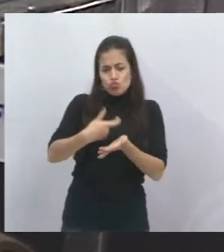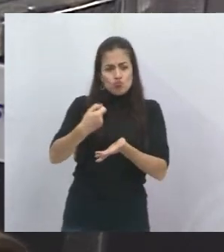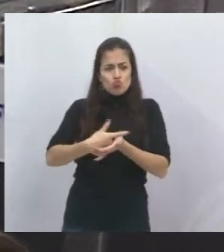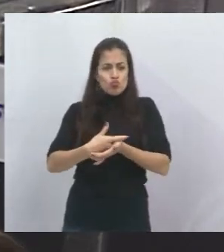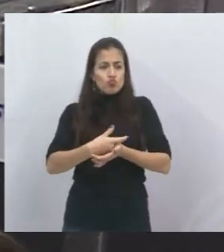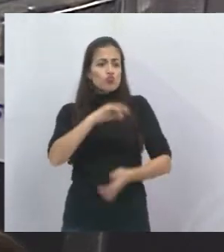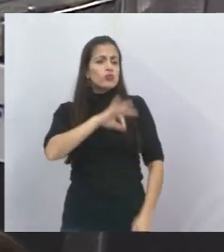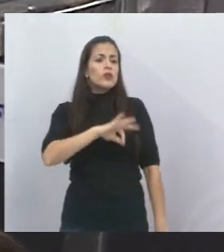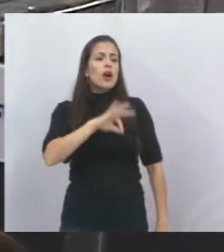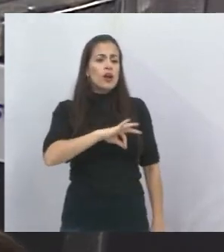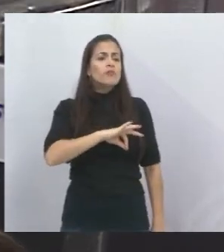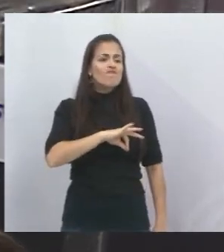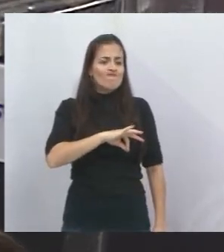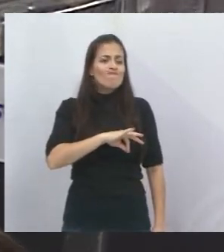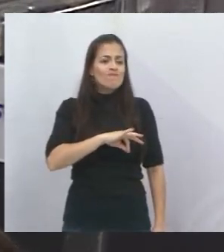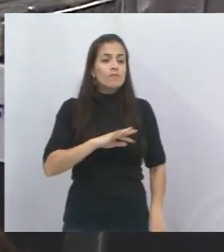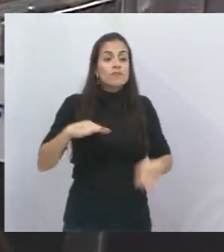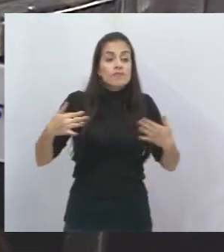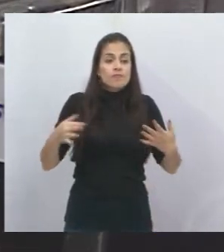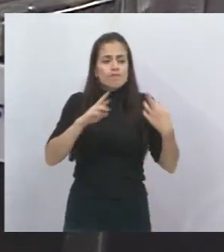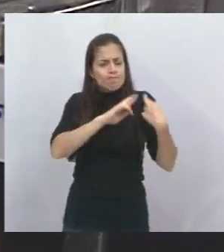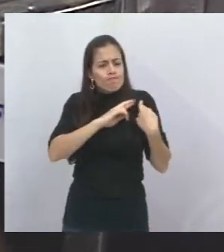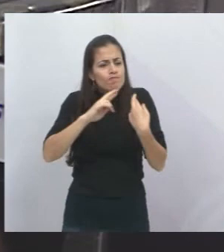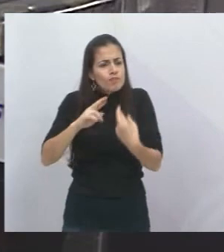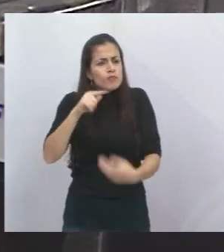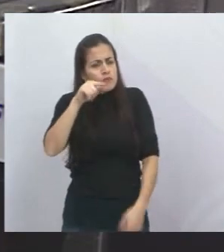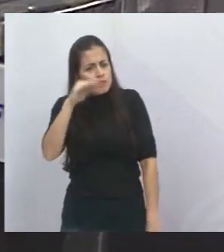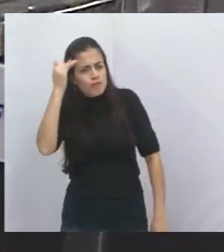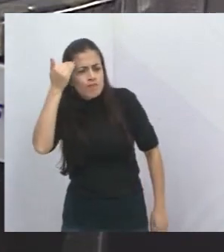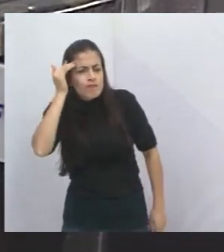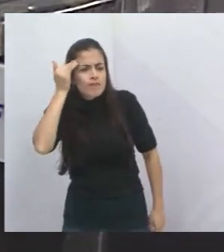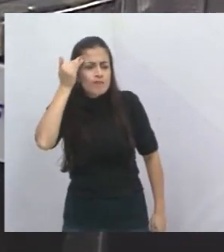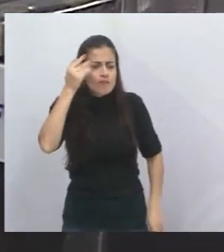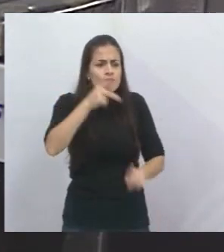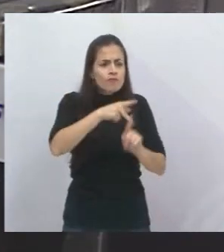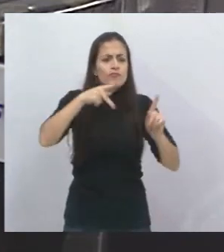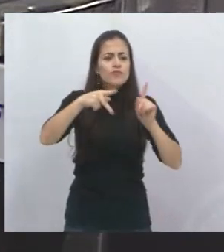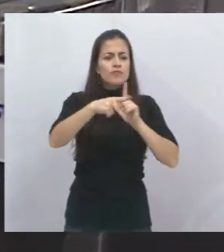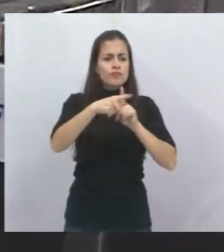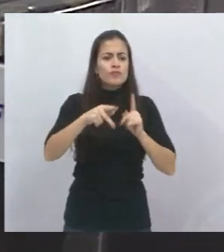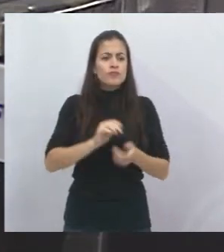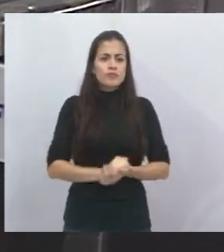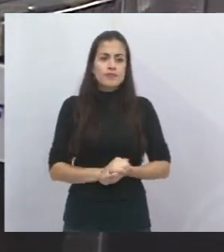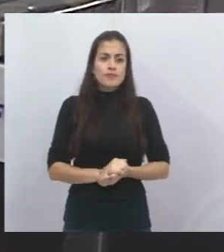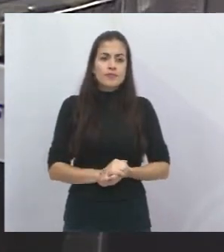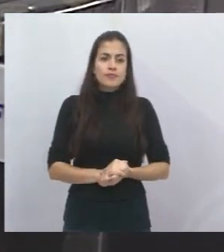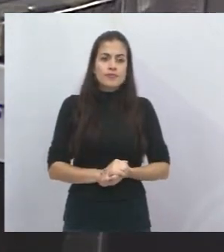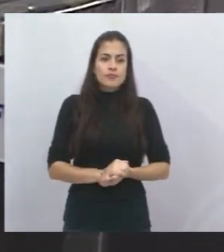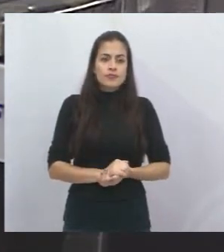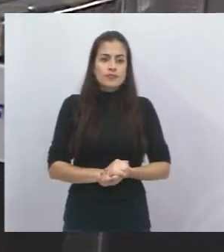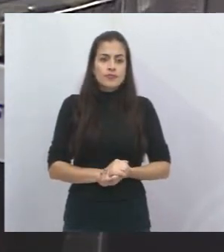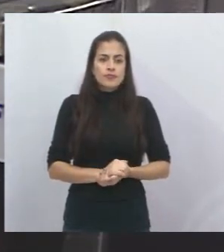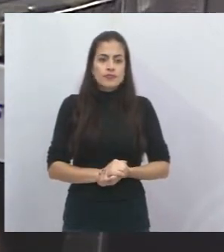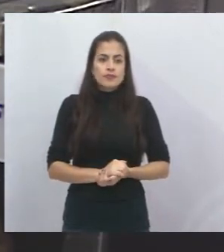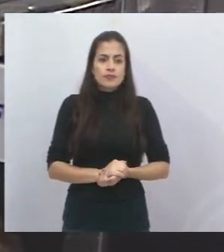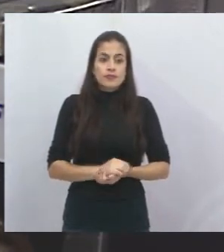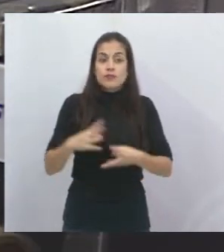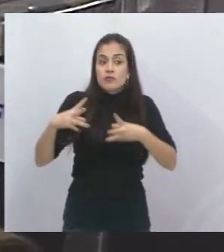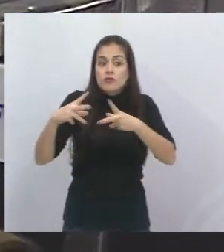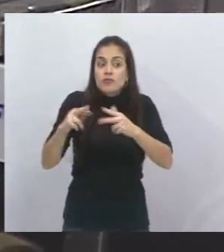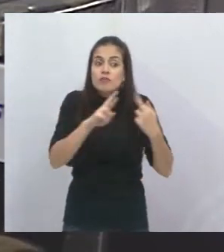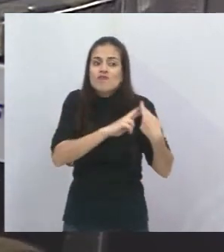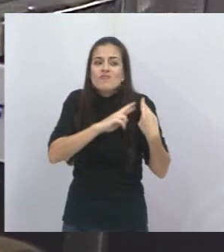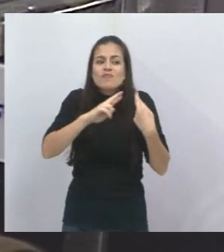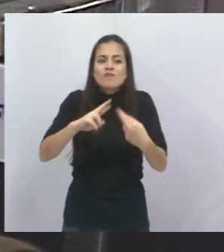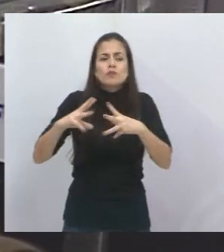aposentadorias vereador, e pensões. É responsável, então, vereador entende previdência. O Sim, que está pastor. sendo feito? É total responsabilidade de